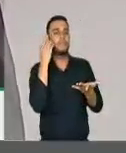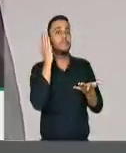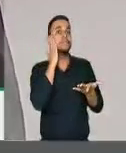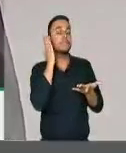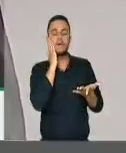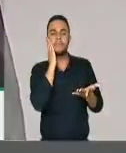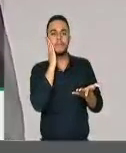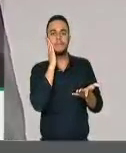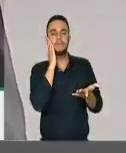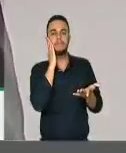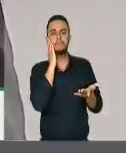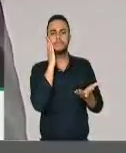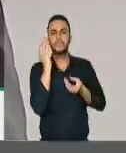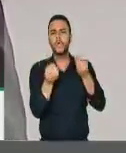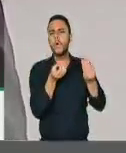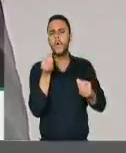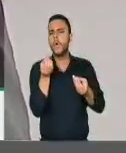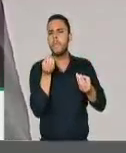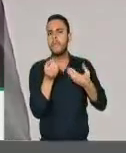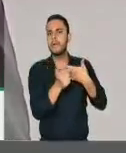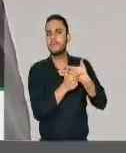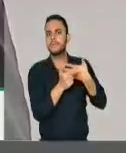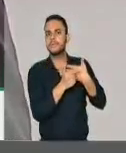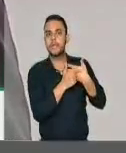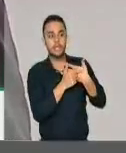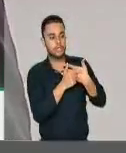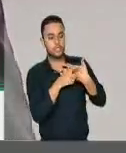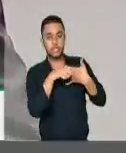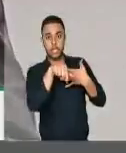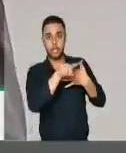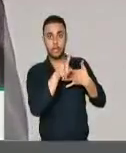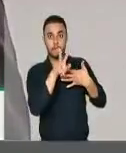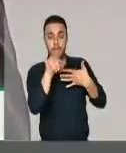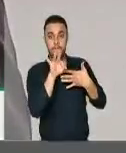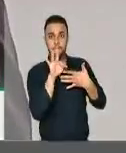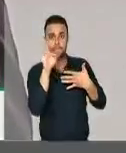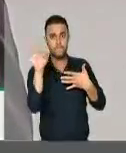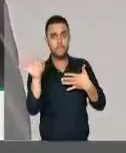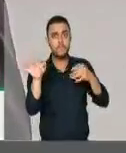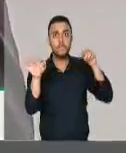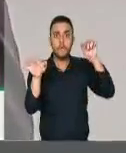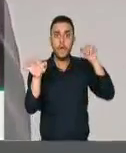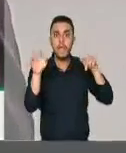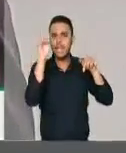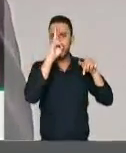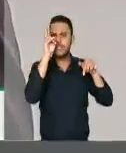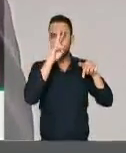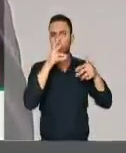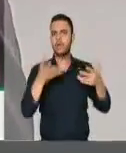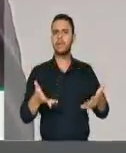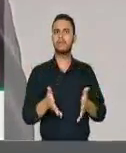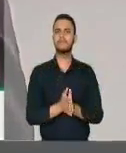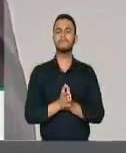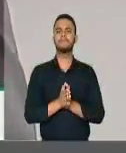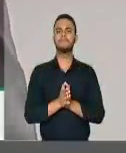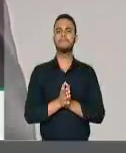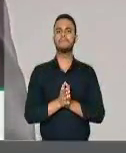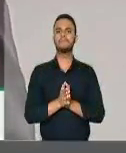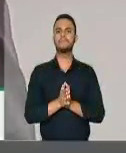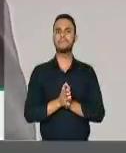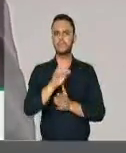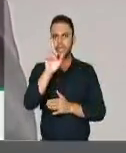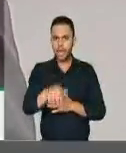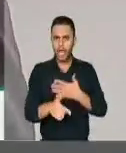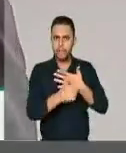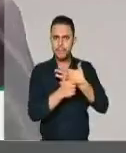noção do papel que desempenharão na história deste parlamento. O papel que